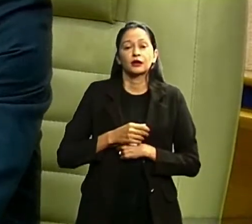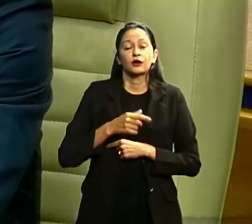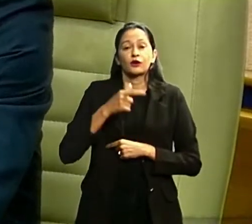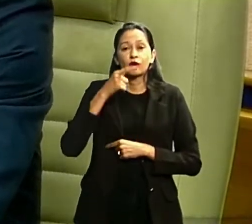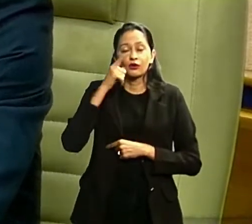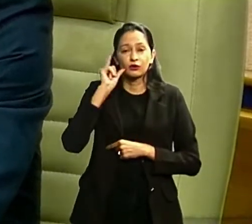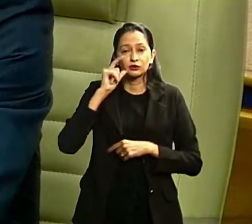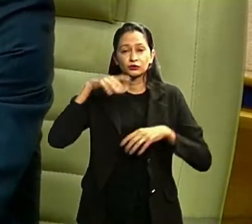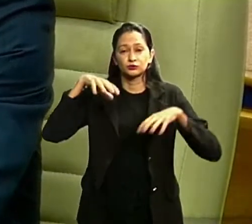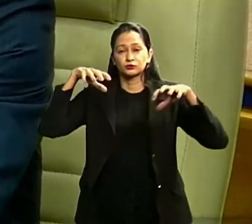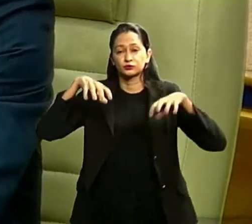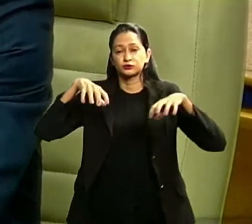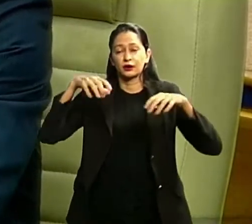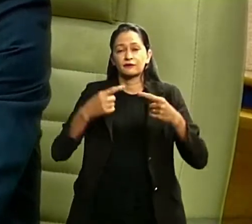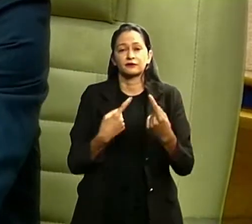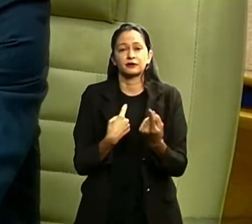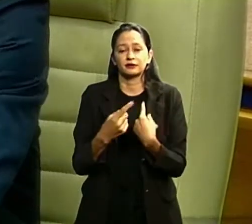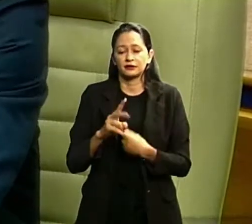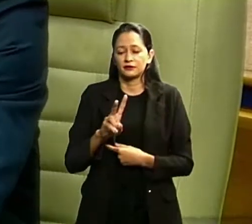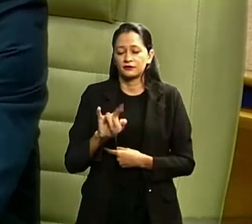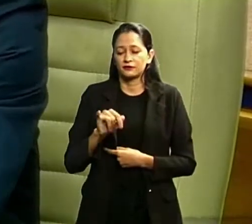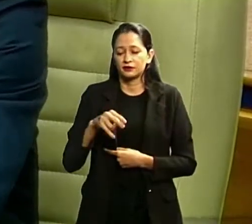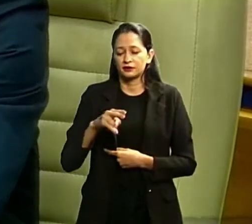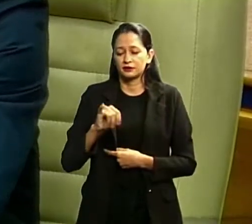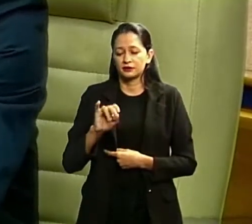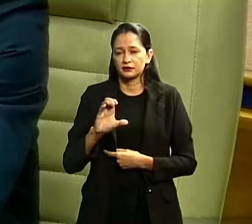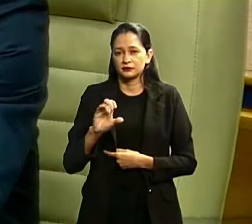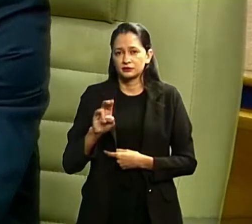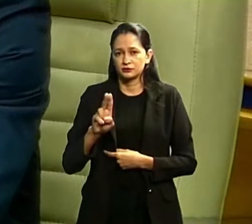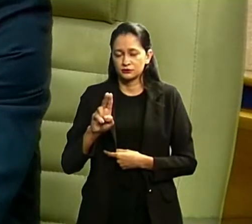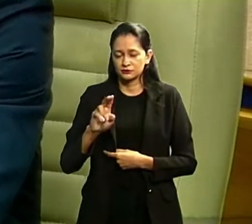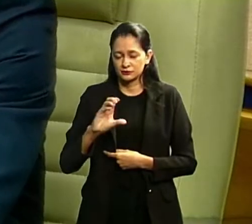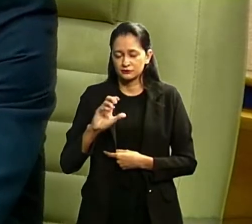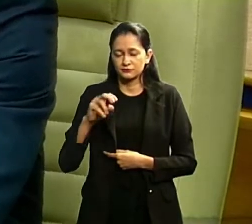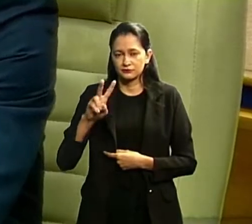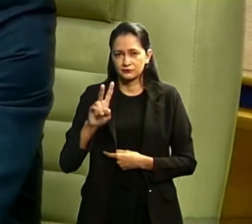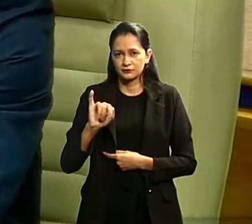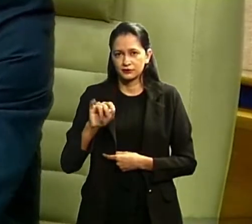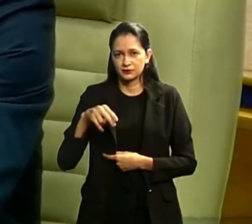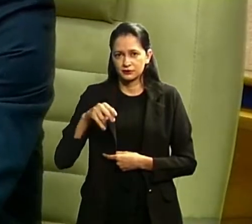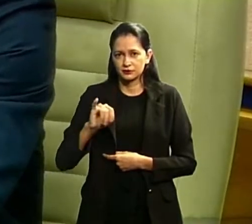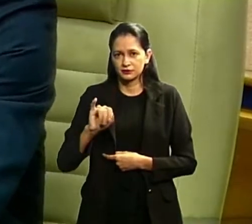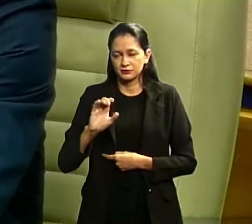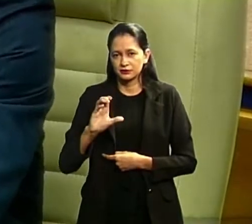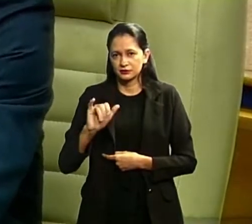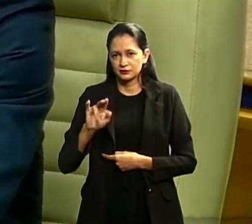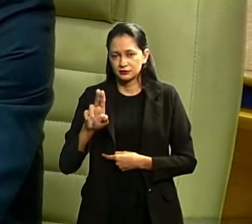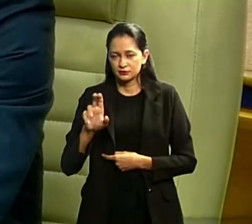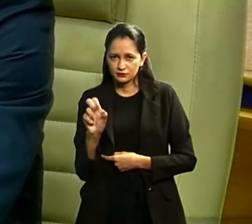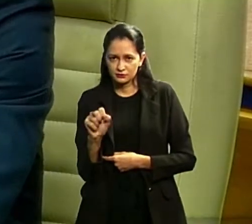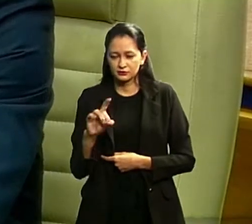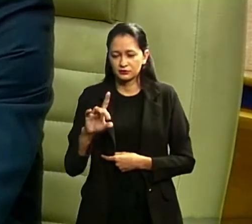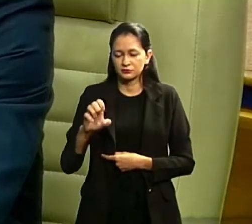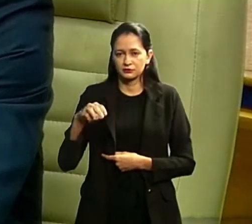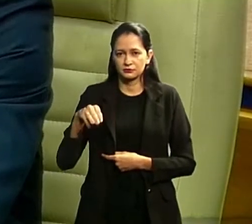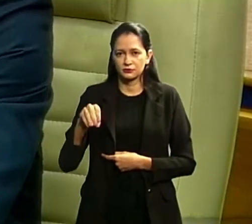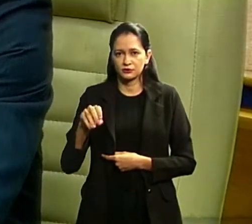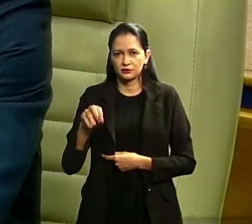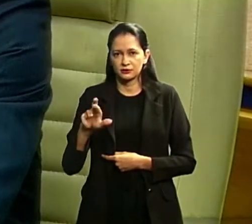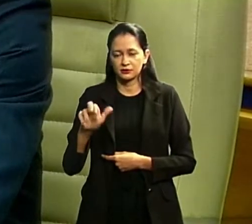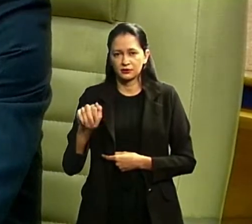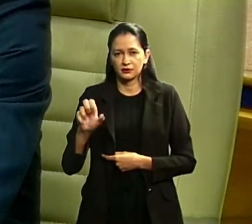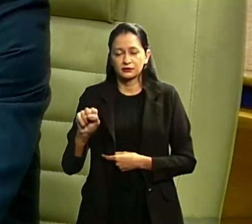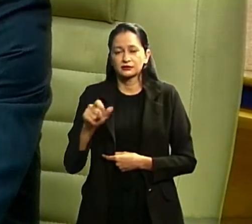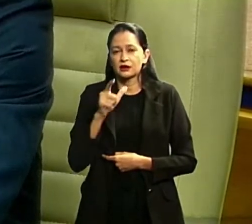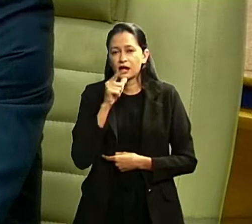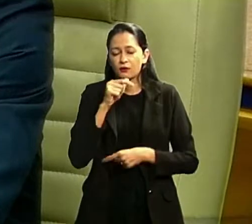Vinícius de Moraes praticamente inunda. Tem uma senhora lá que a gente tem pedido lá essa intervenção da ampliação da rede pluvial ali. Desde o